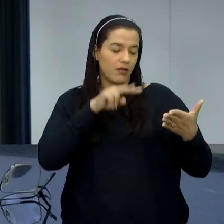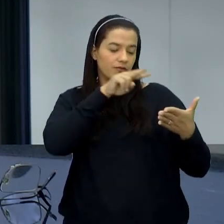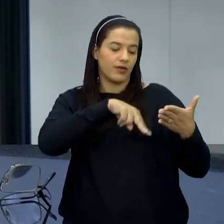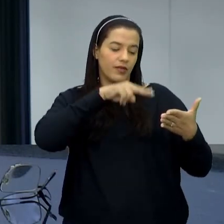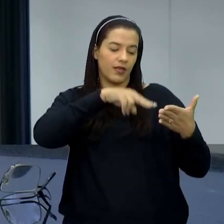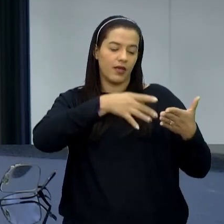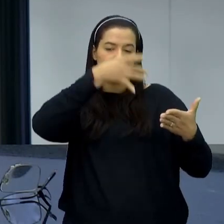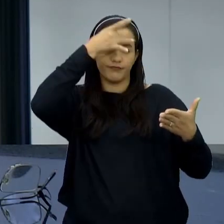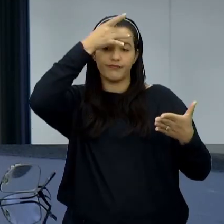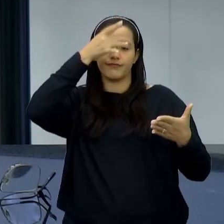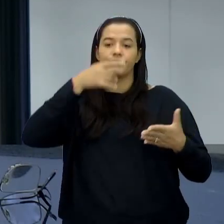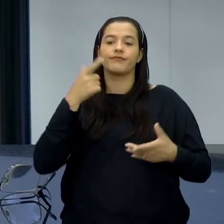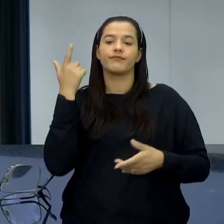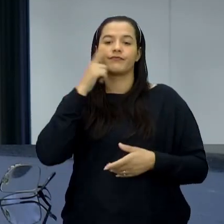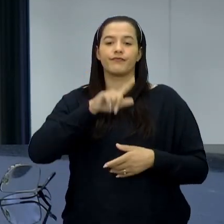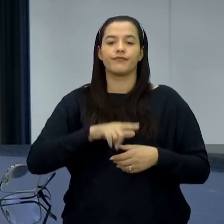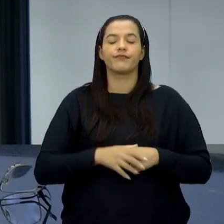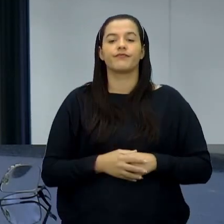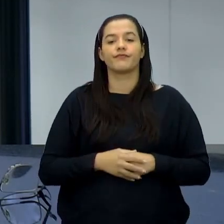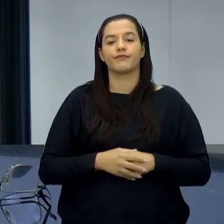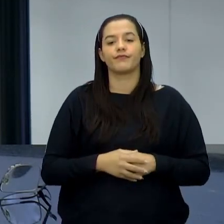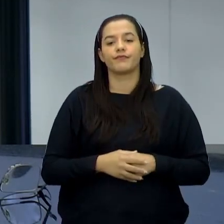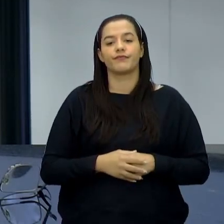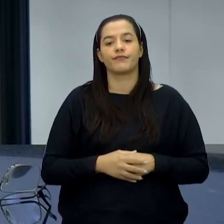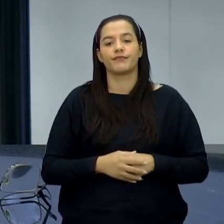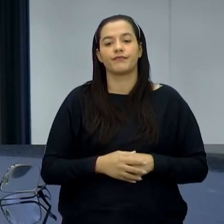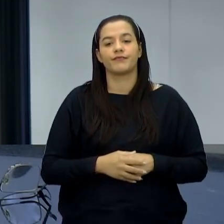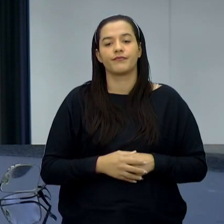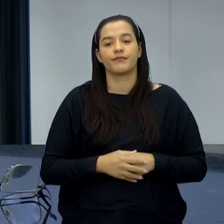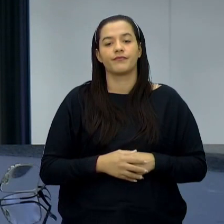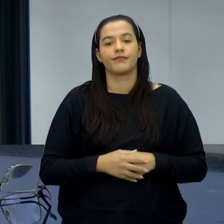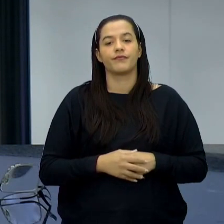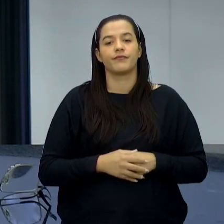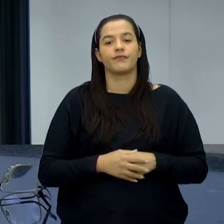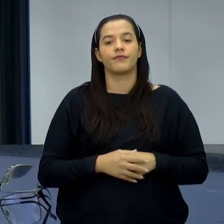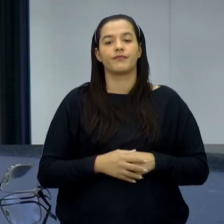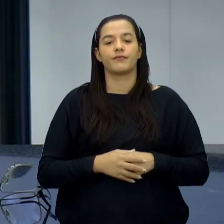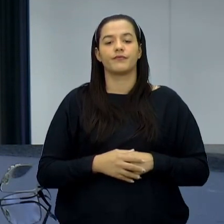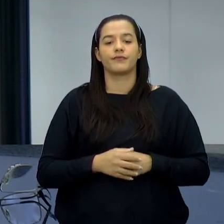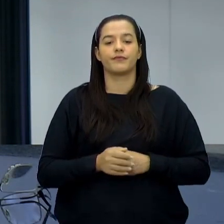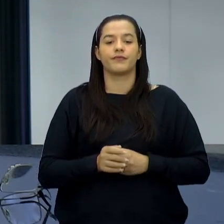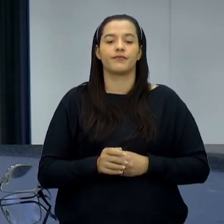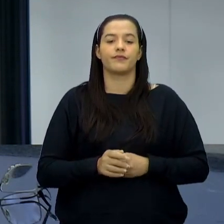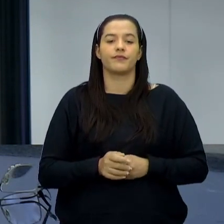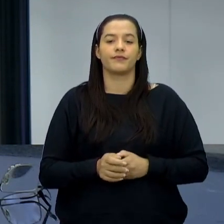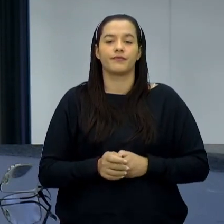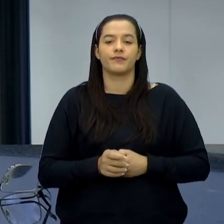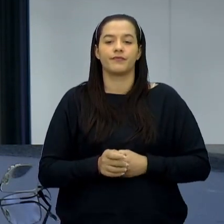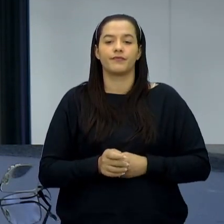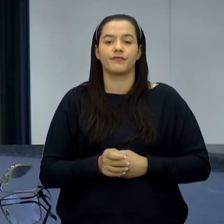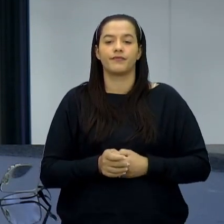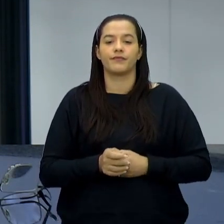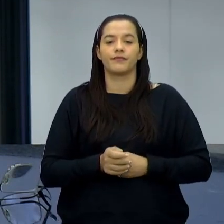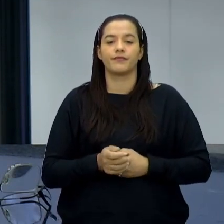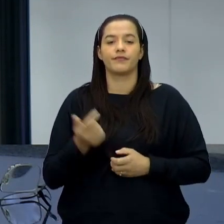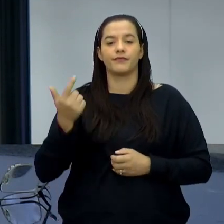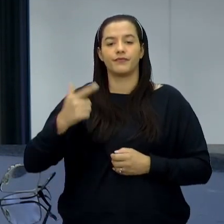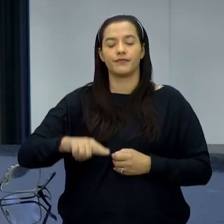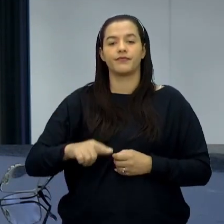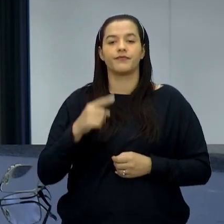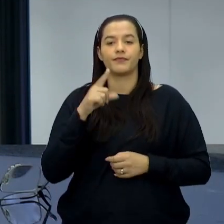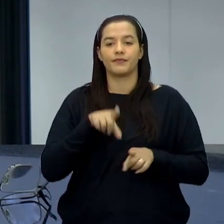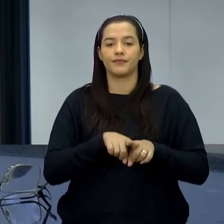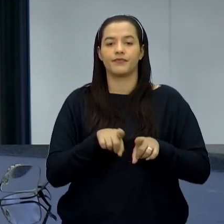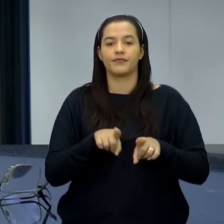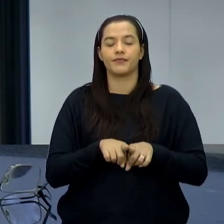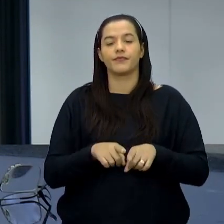aquilo, com o registro. Muito importante mesmo. Né? E que mais, né? Nós